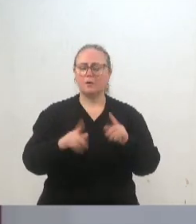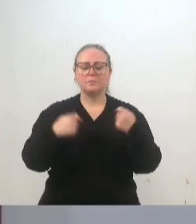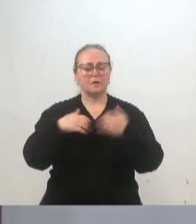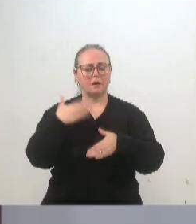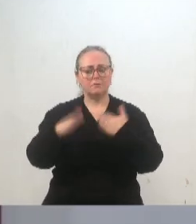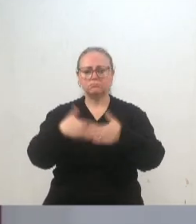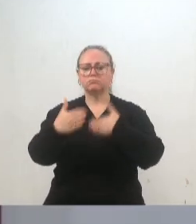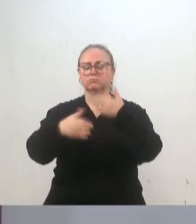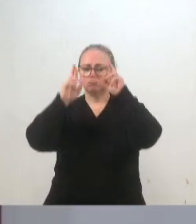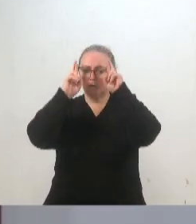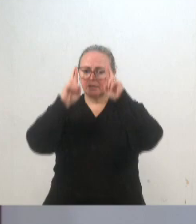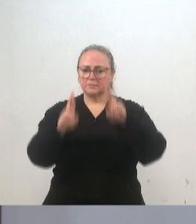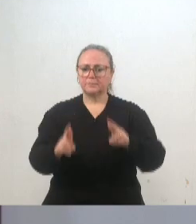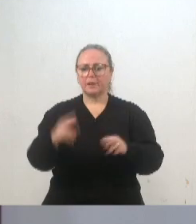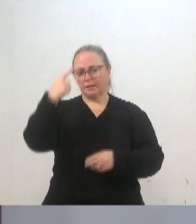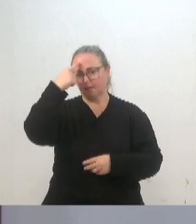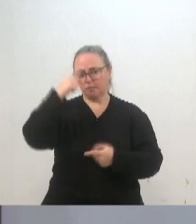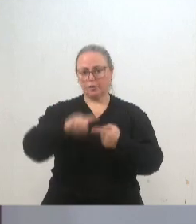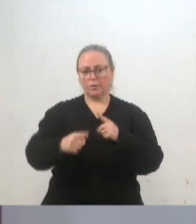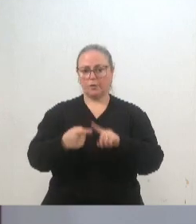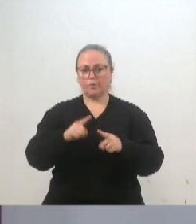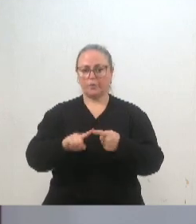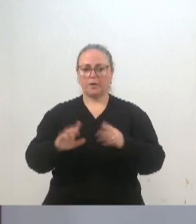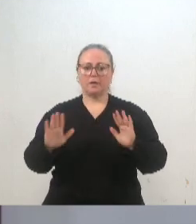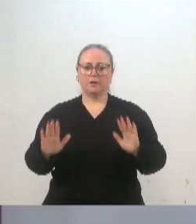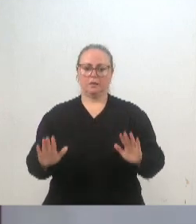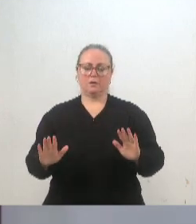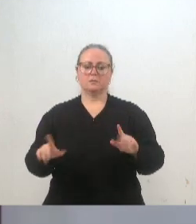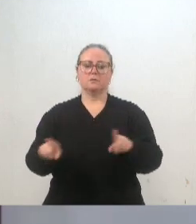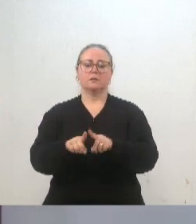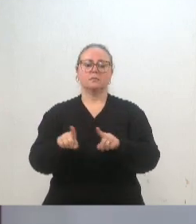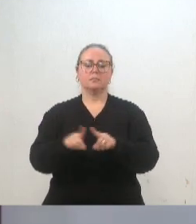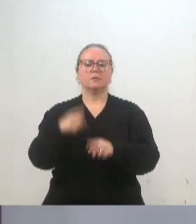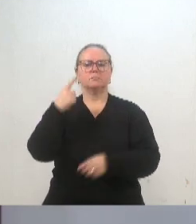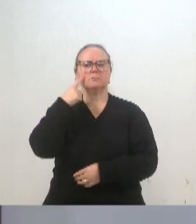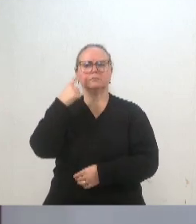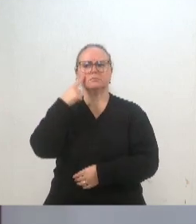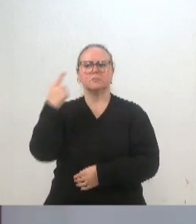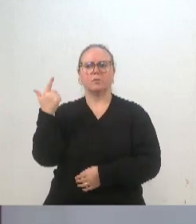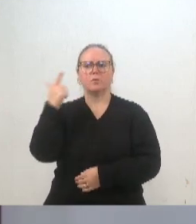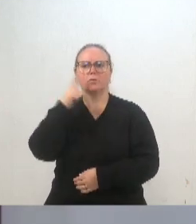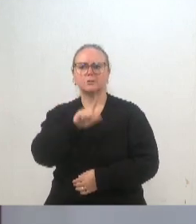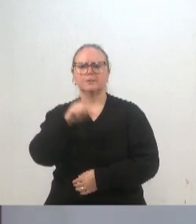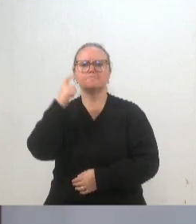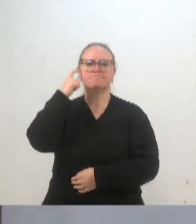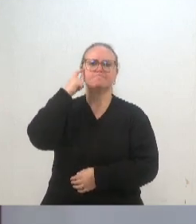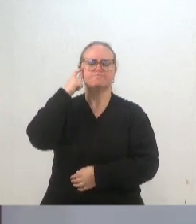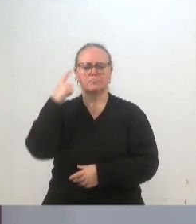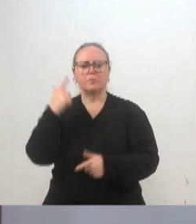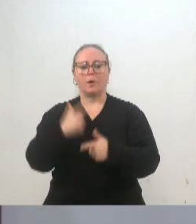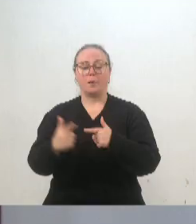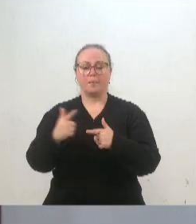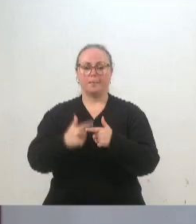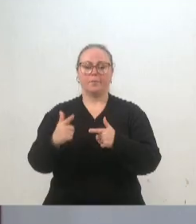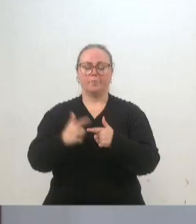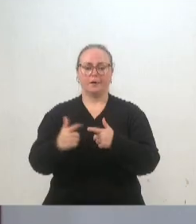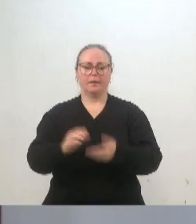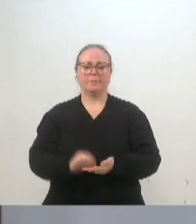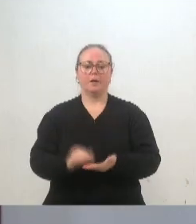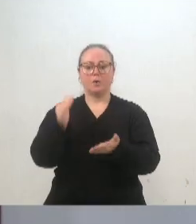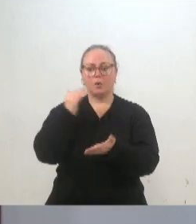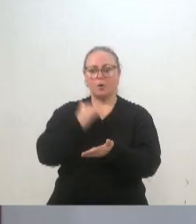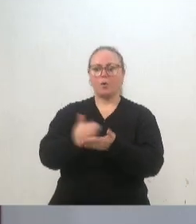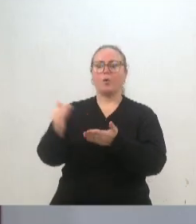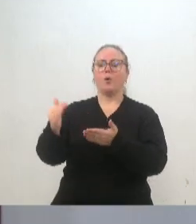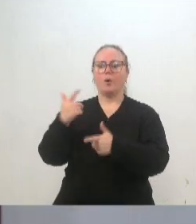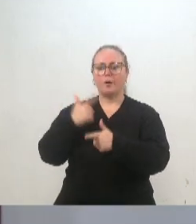com respeito, com coerência e antever os problemas, prevenir os problemas. Não toda vez que um problema surgir, a